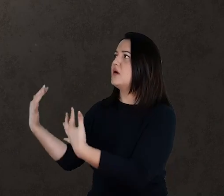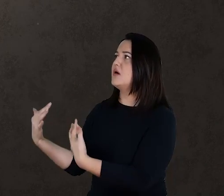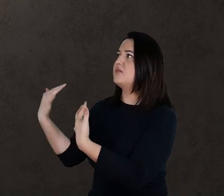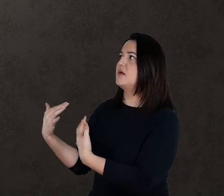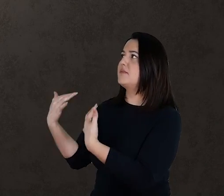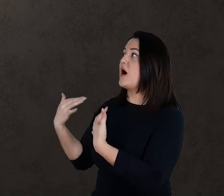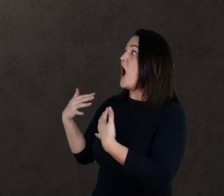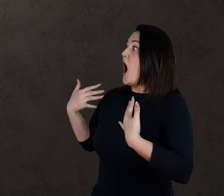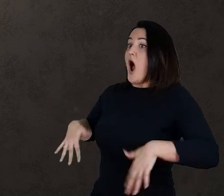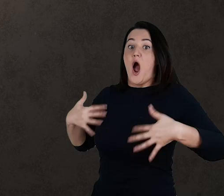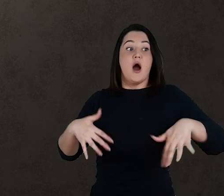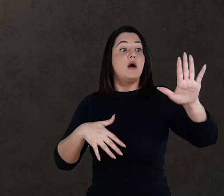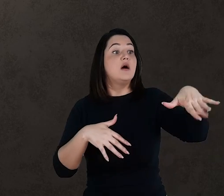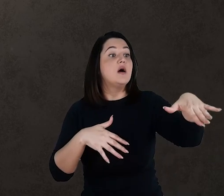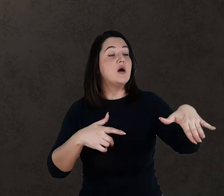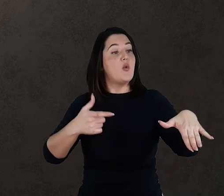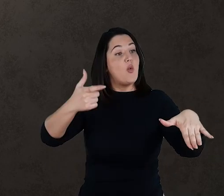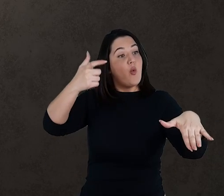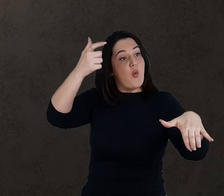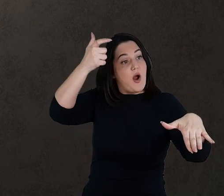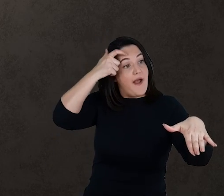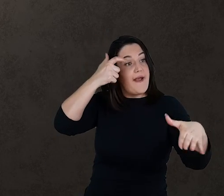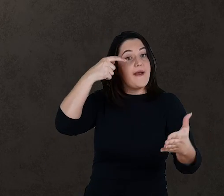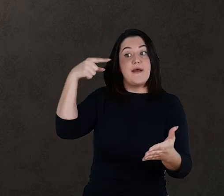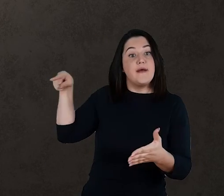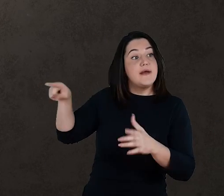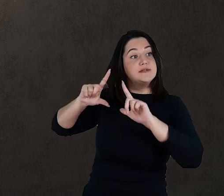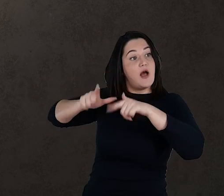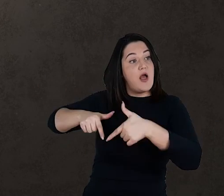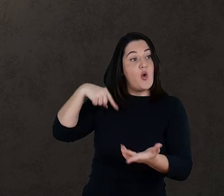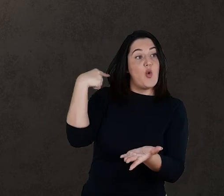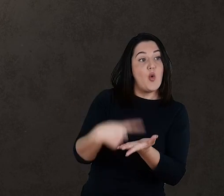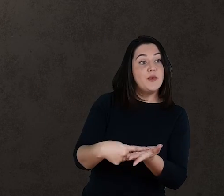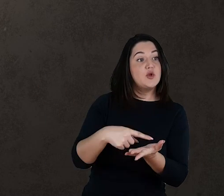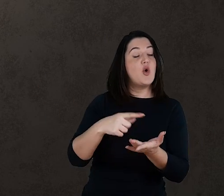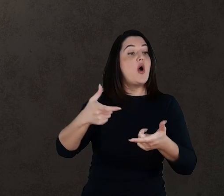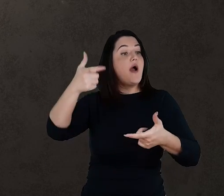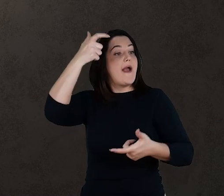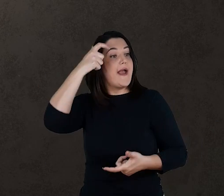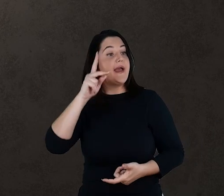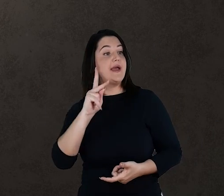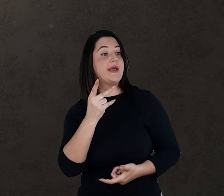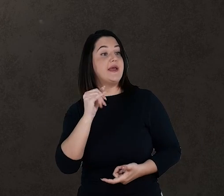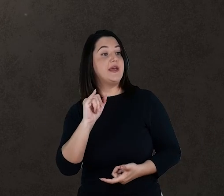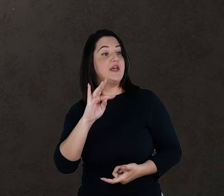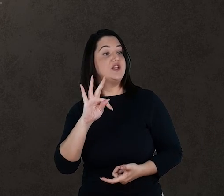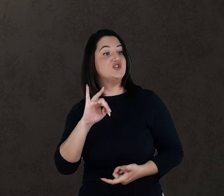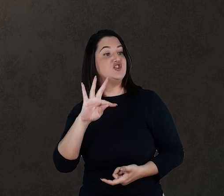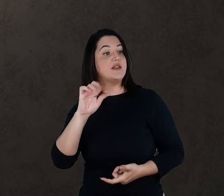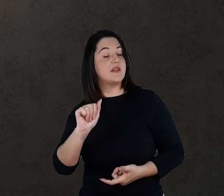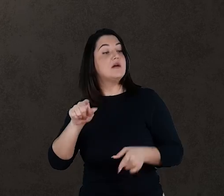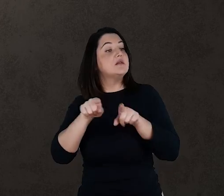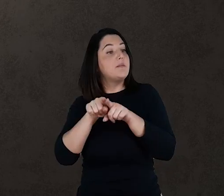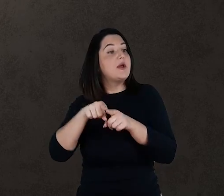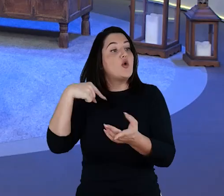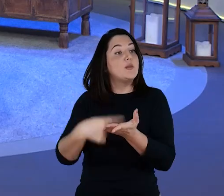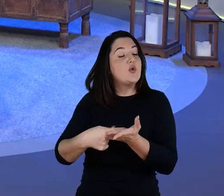o rei de Israel contratou contra nós os reis dos hititas e os reis dos egípcios para nos